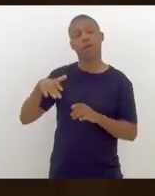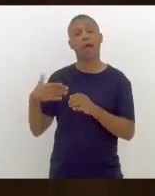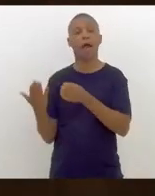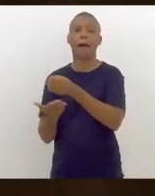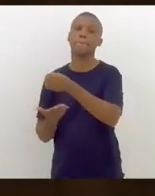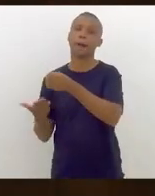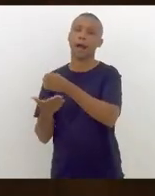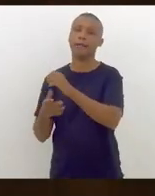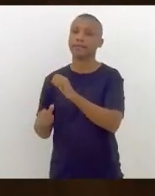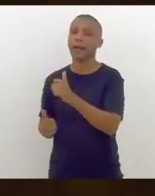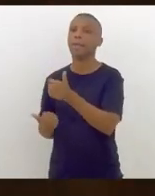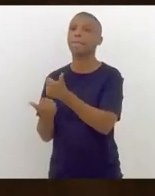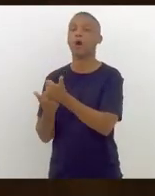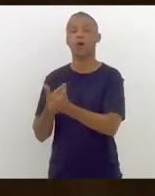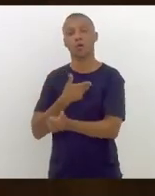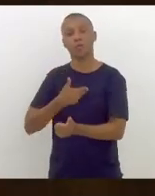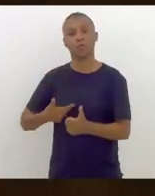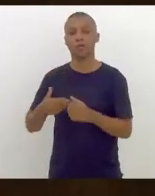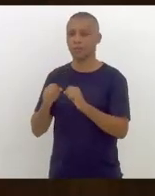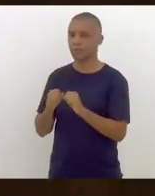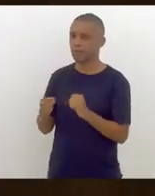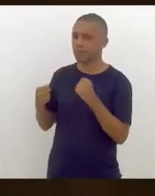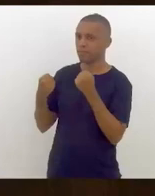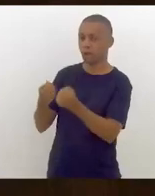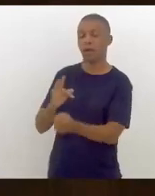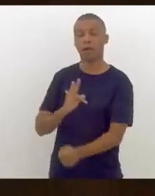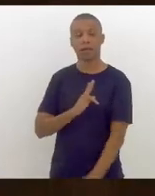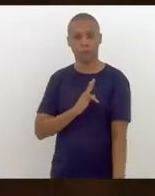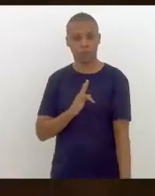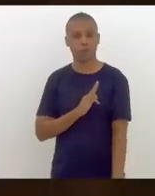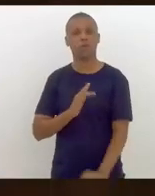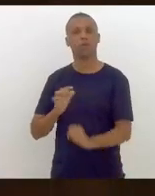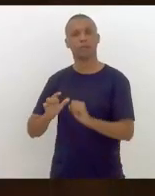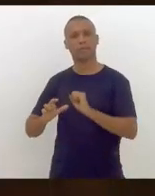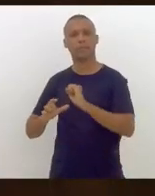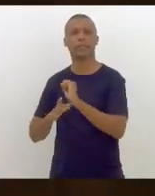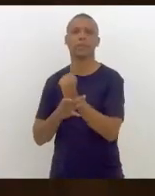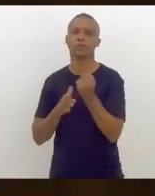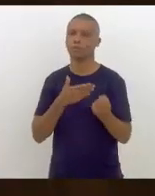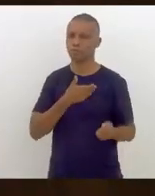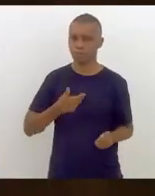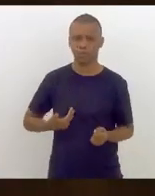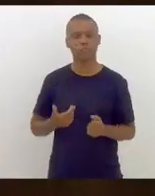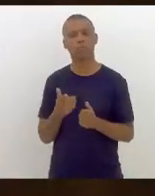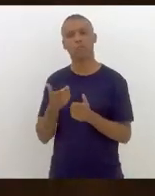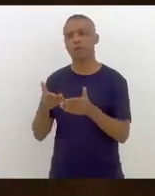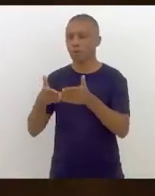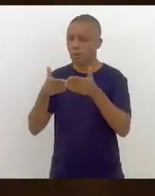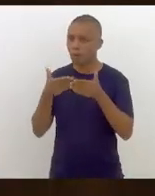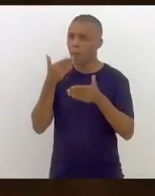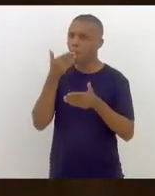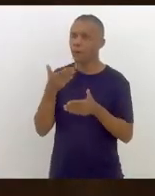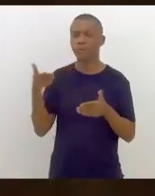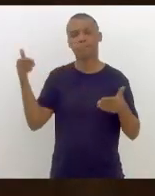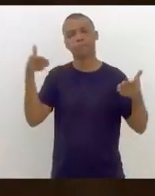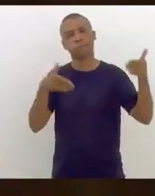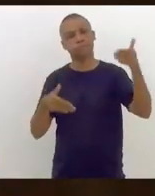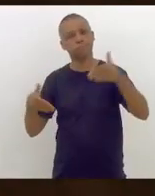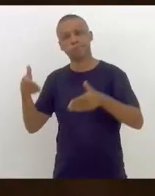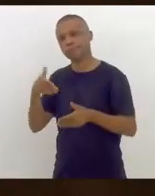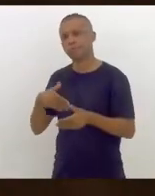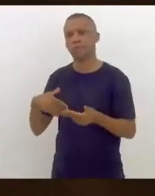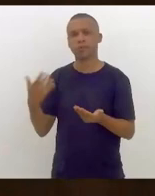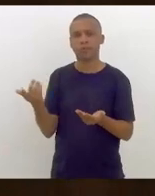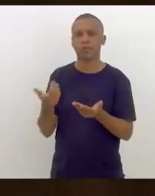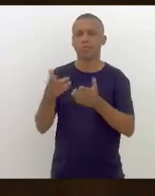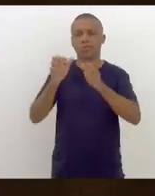que se dizem sempre na defesa da Segurança Pública o façam com a sua presença e com o voto sim a PEC